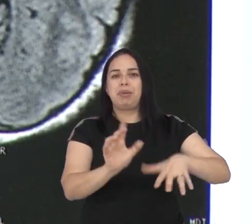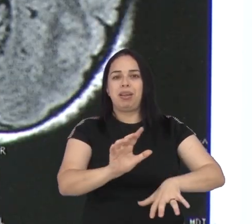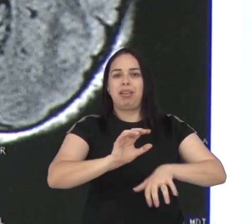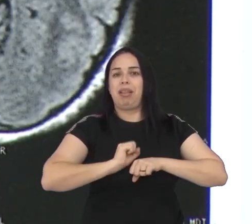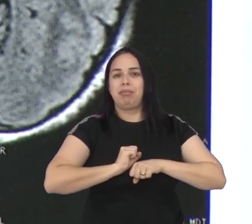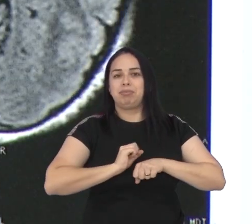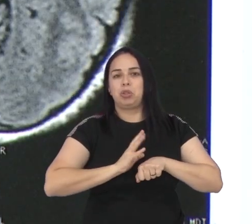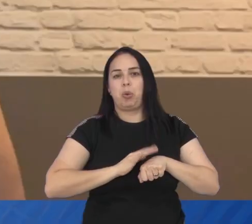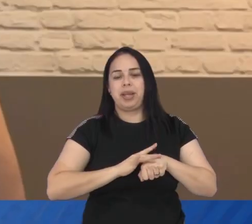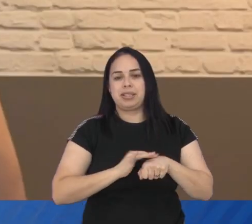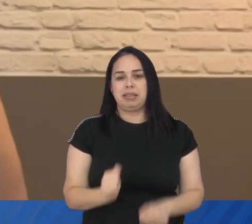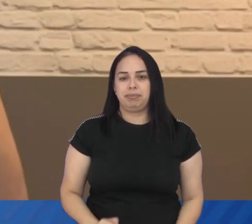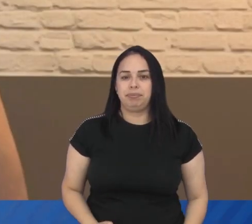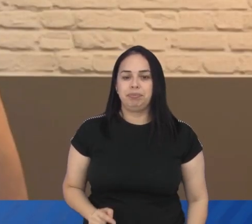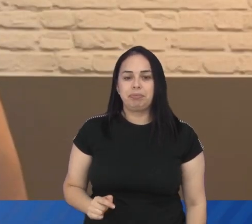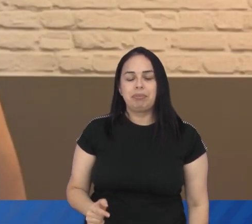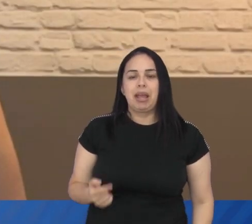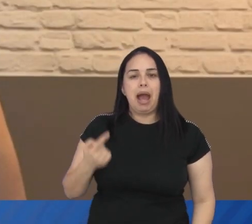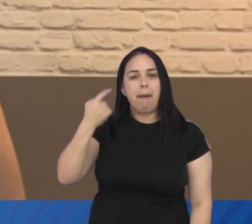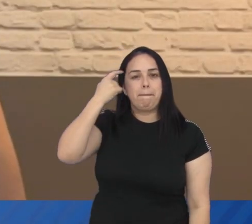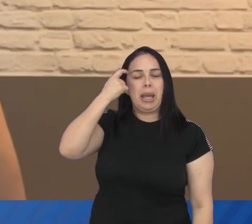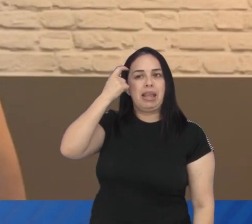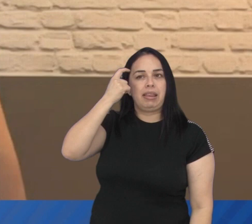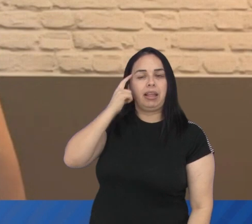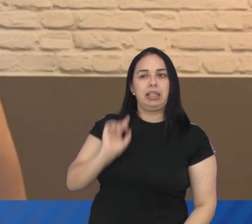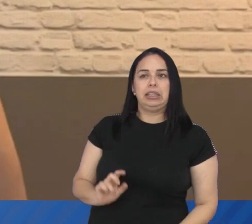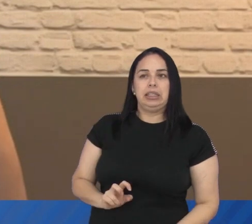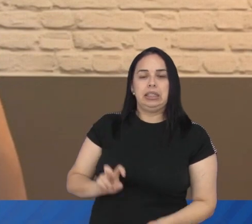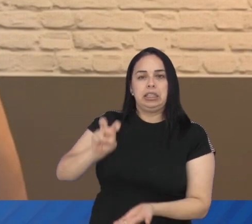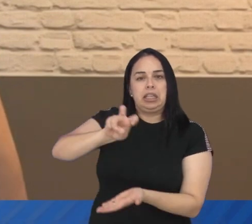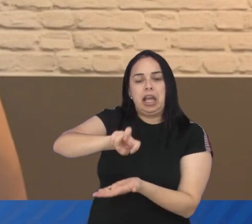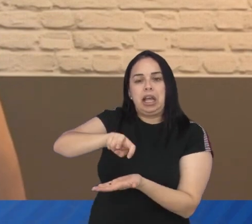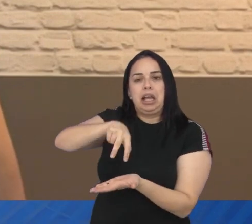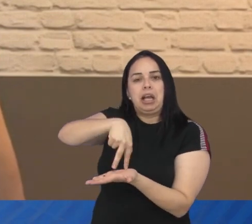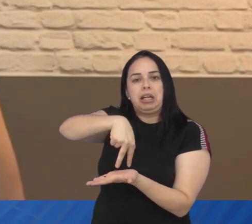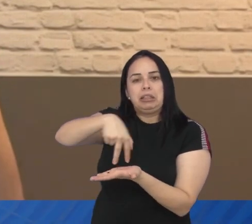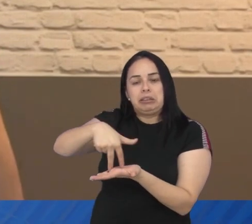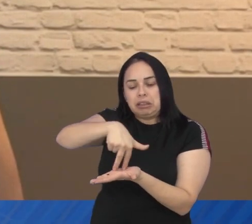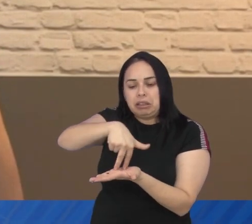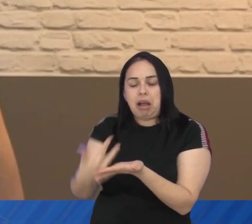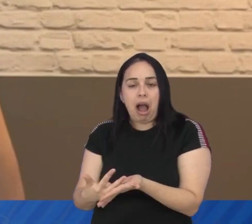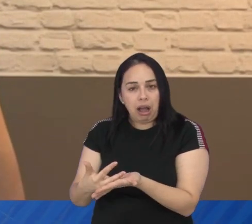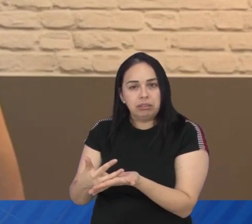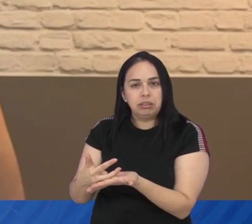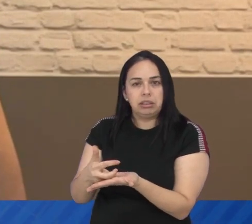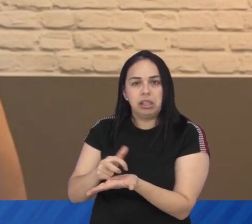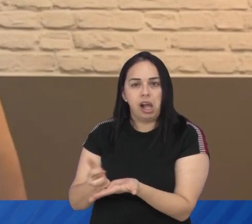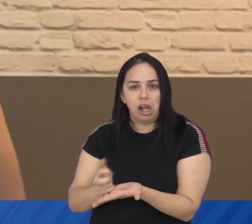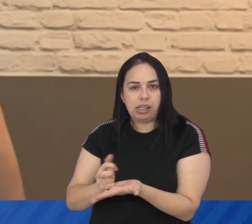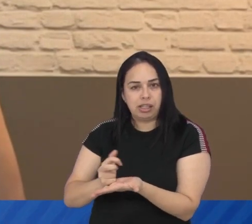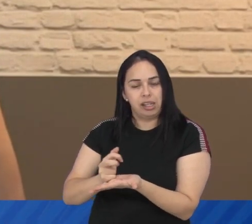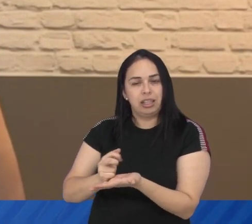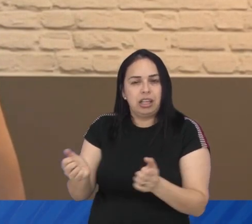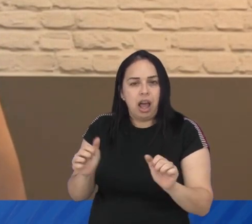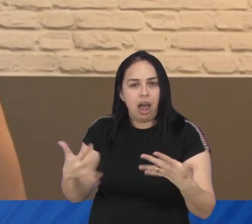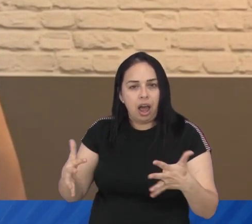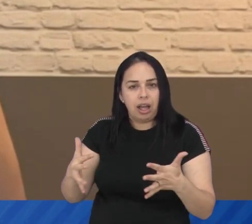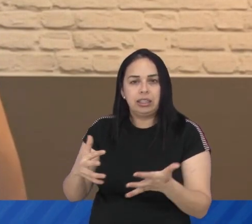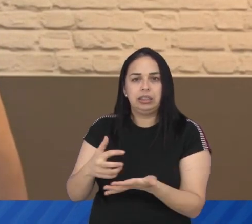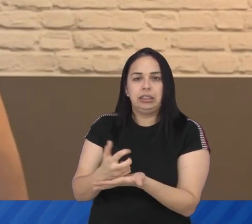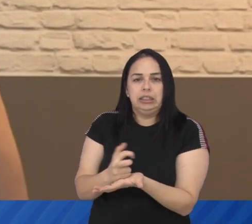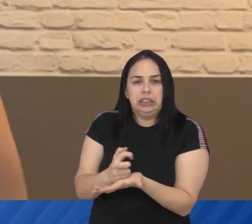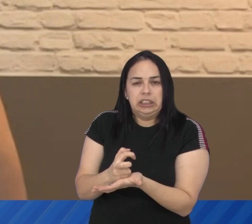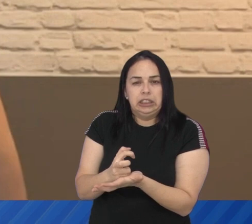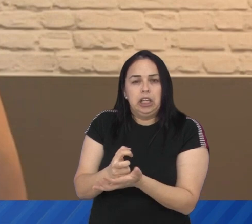que têm a doença. Pessoas pensam naquela crise que a pessoa cai no chão, né? Tem os